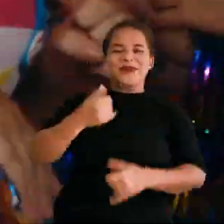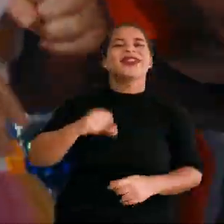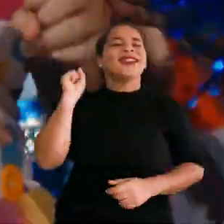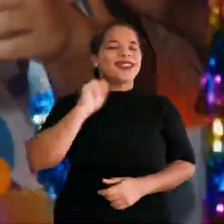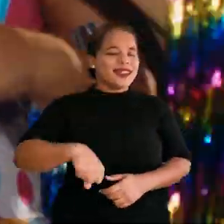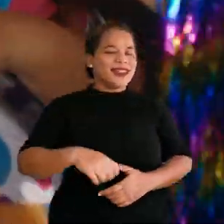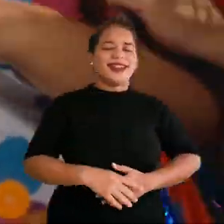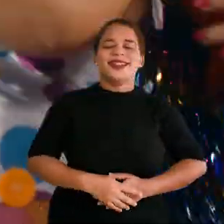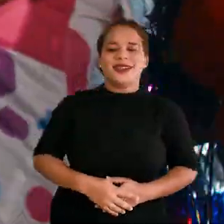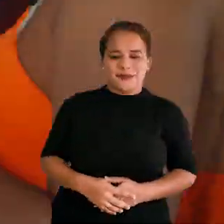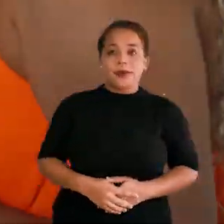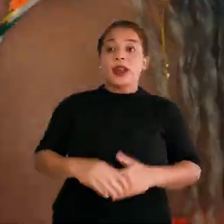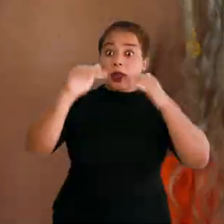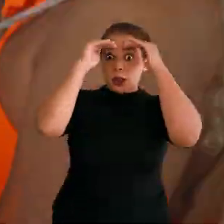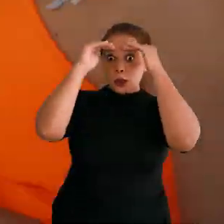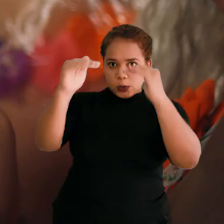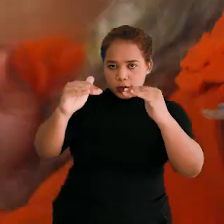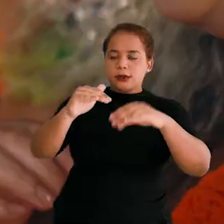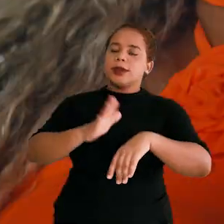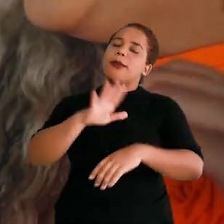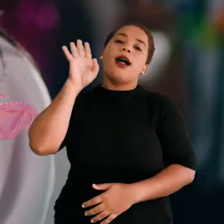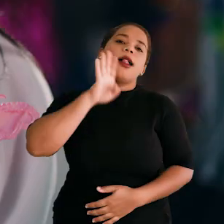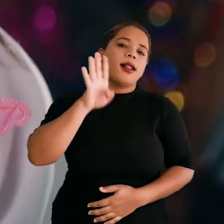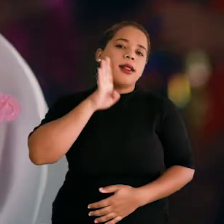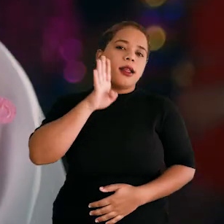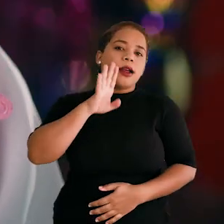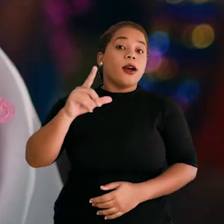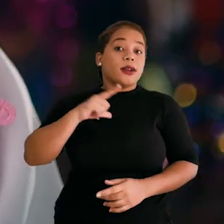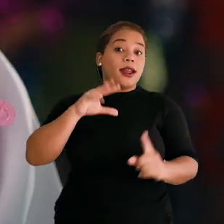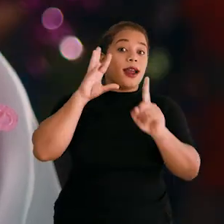diverte. Aí sim, com respeito, é massa.